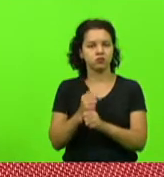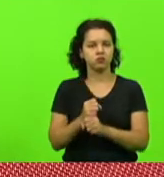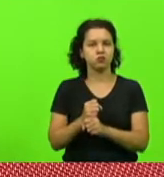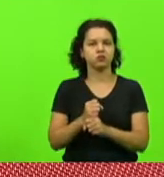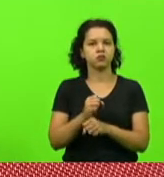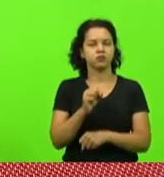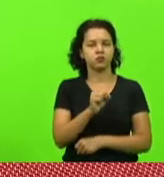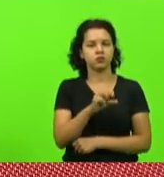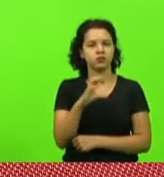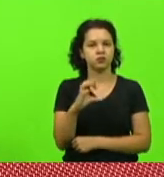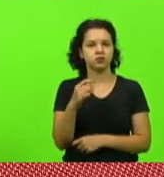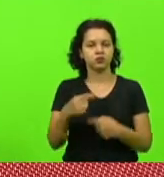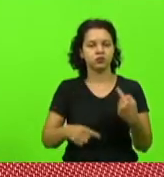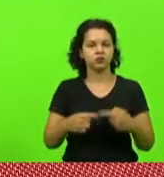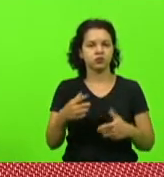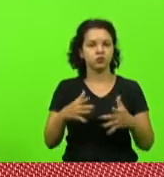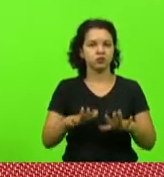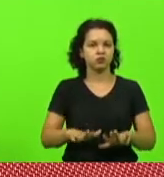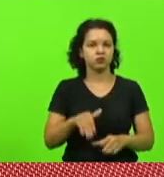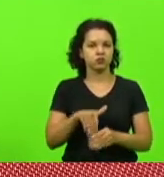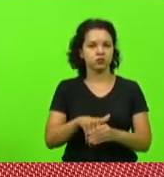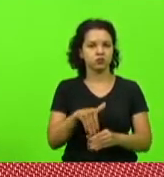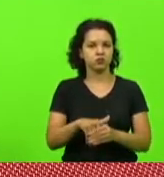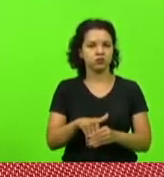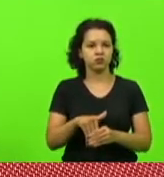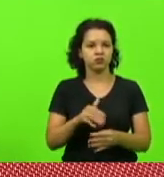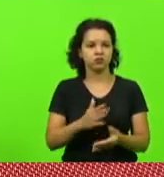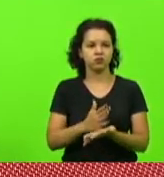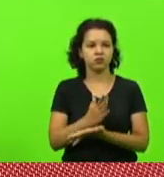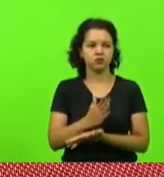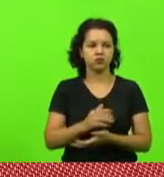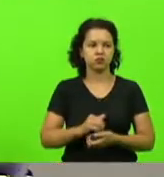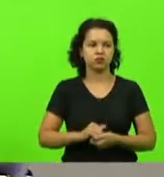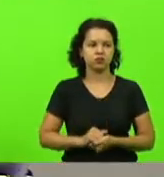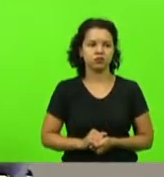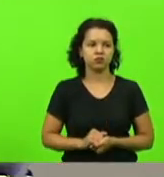não havendo quem queira discutir, em votação, aprovado.